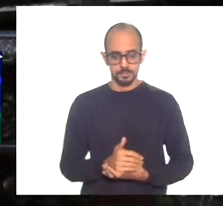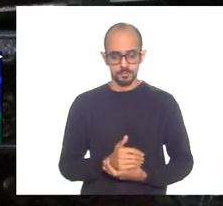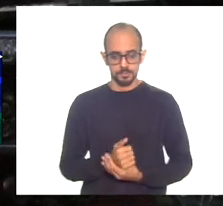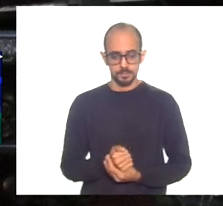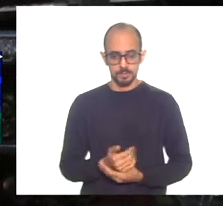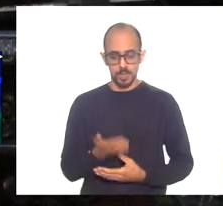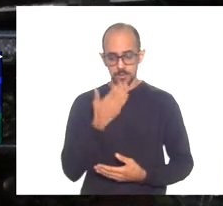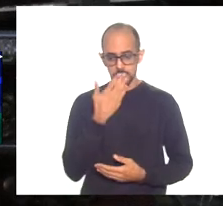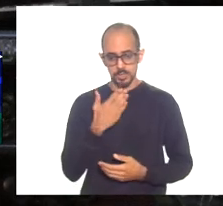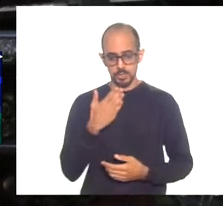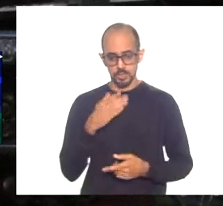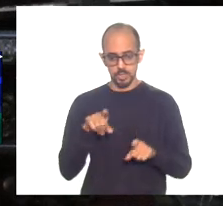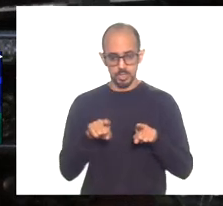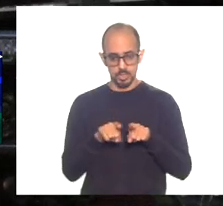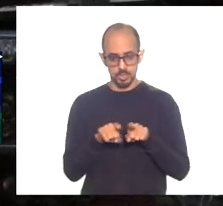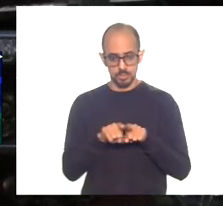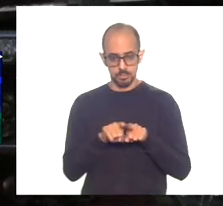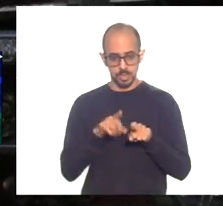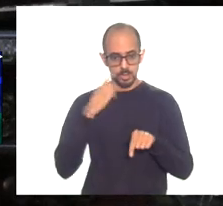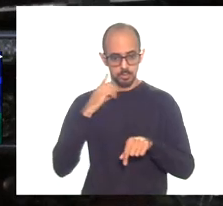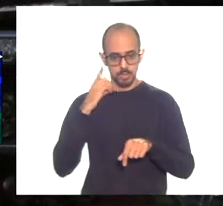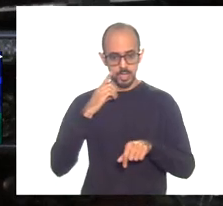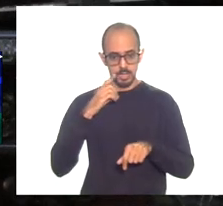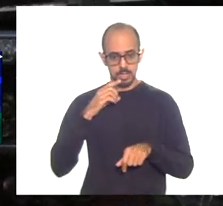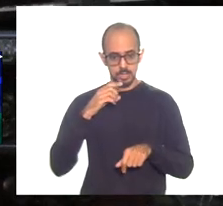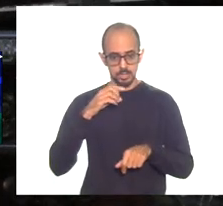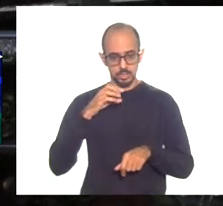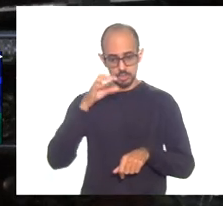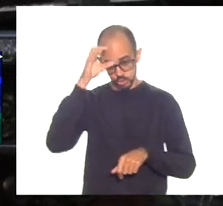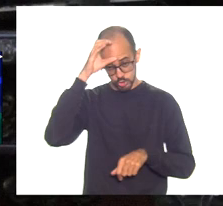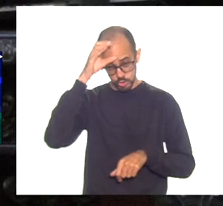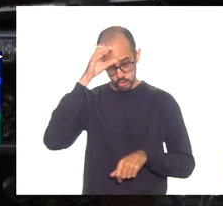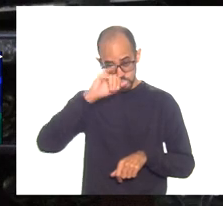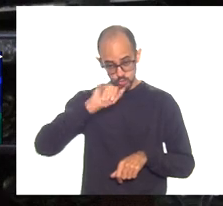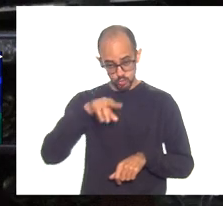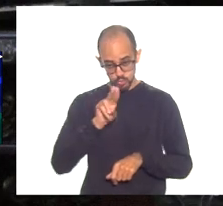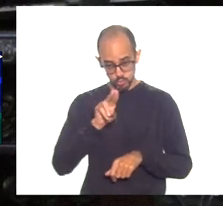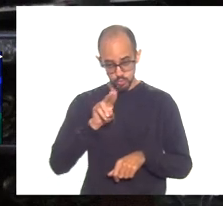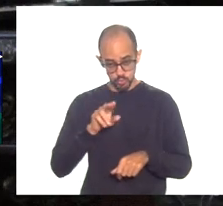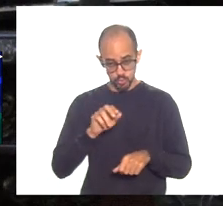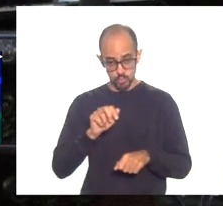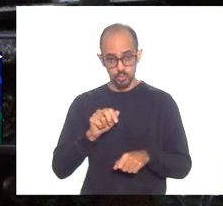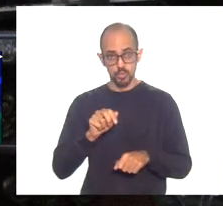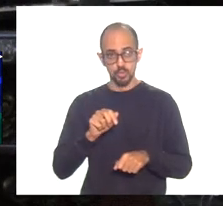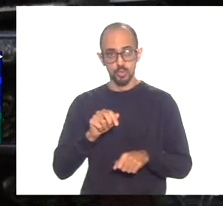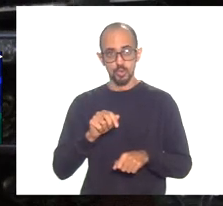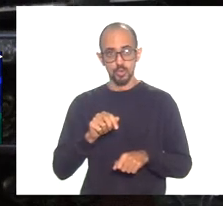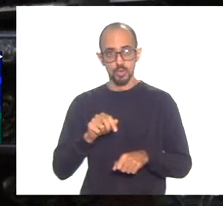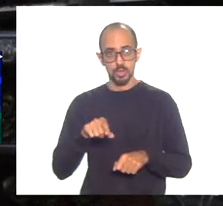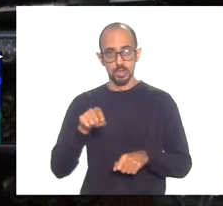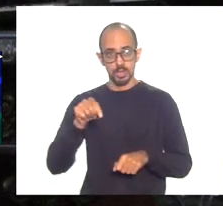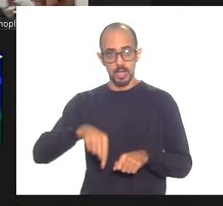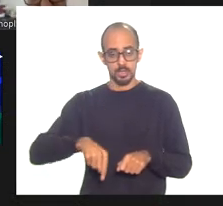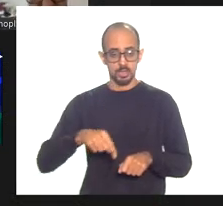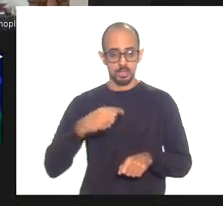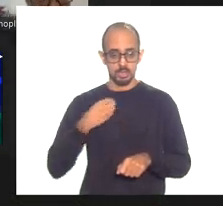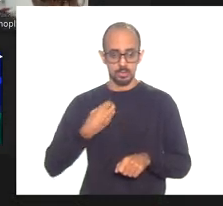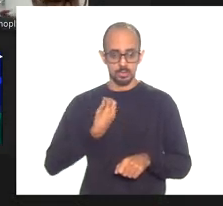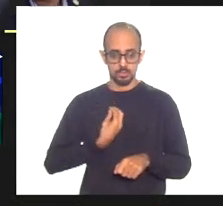e Eu pediria a deputada a tia Ju se estiver no plenário virtual